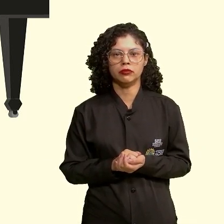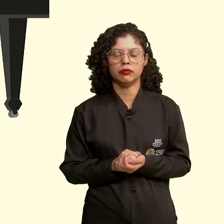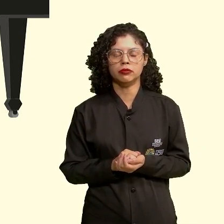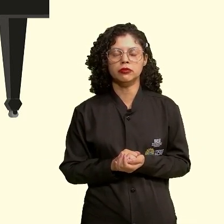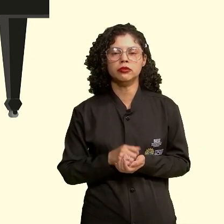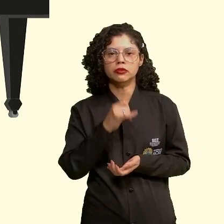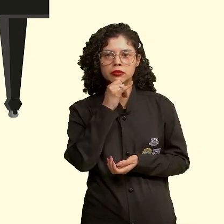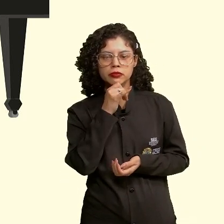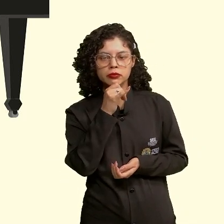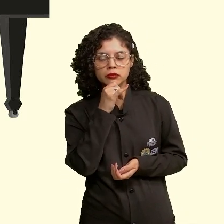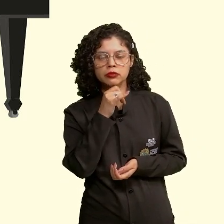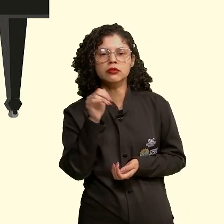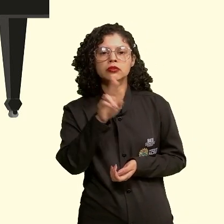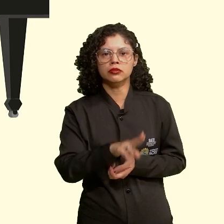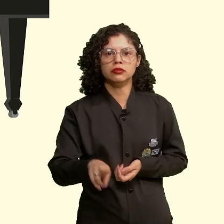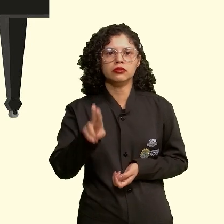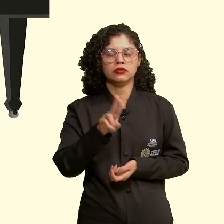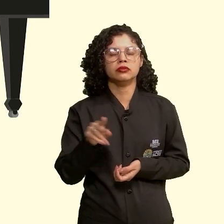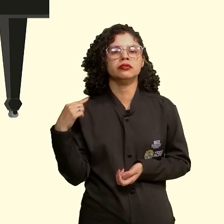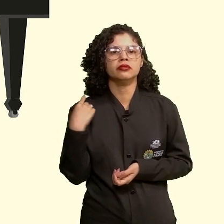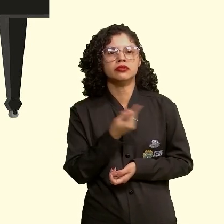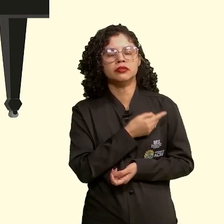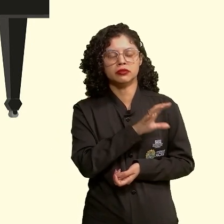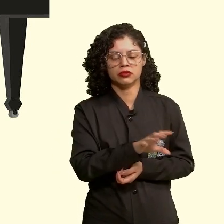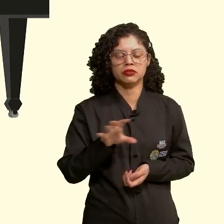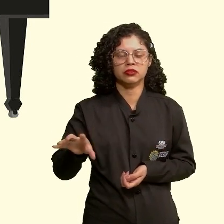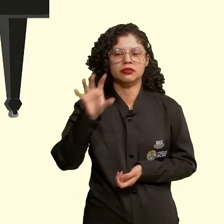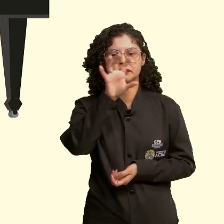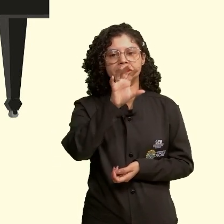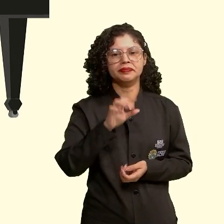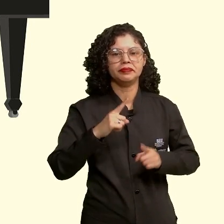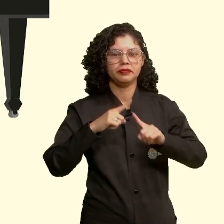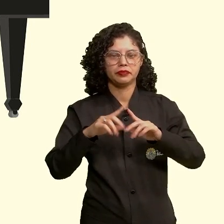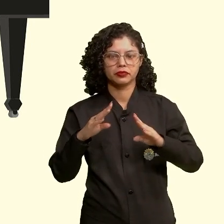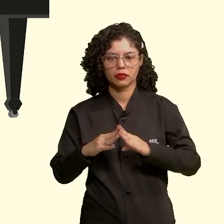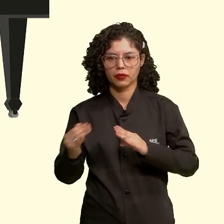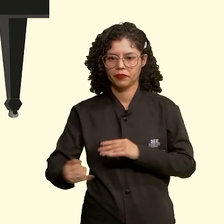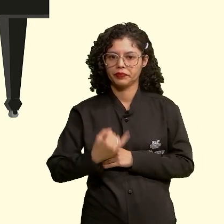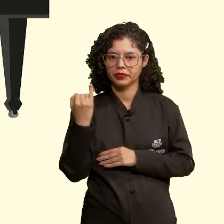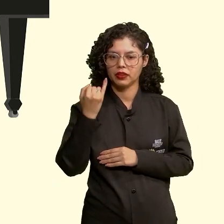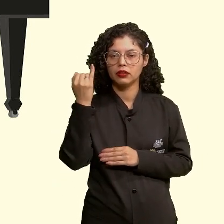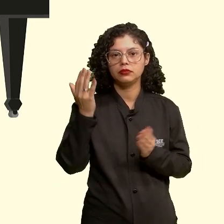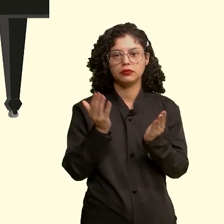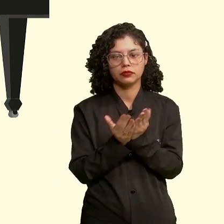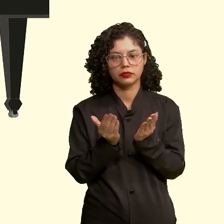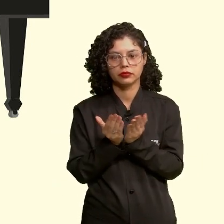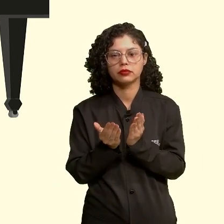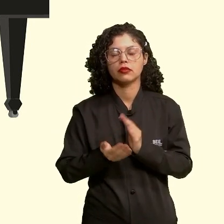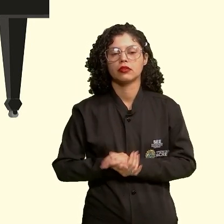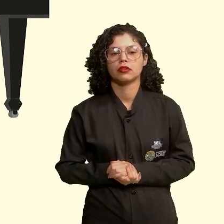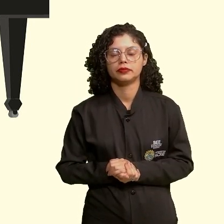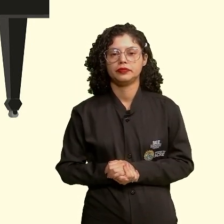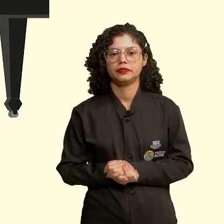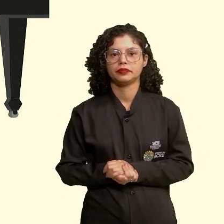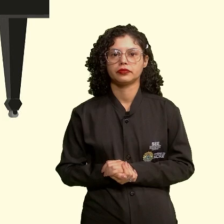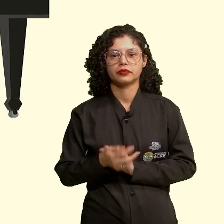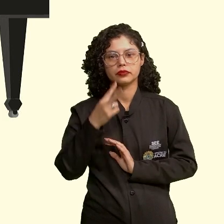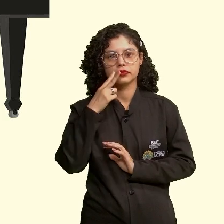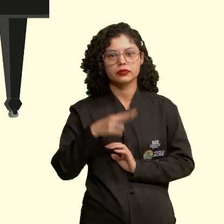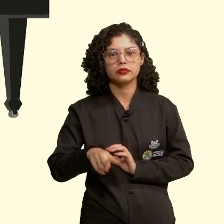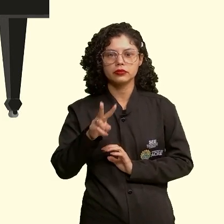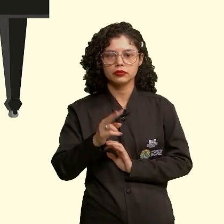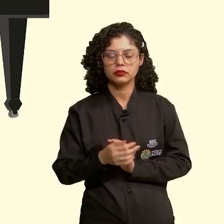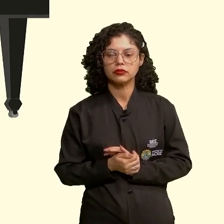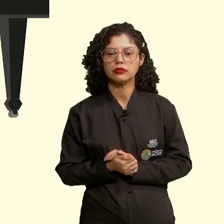gente exemplificar o uso dele na nossa região, nas igrejas, principalmente na igreja cristã, é bem comum a gente ver